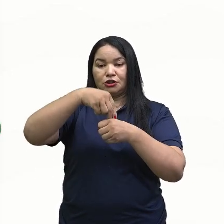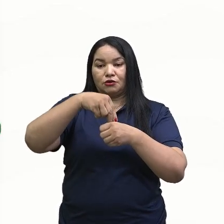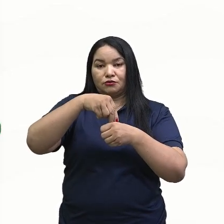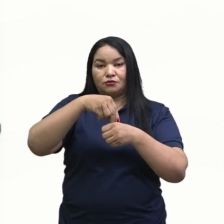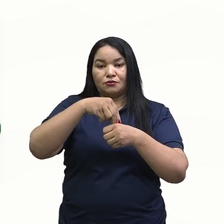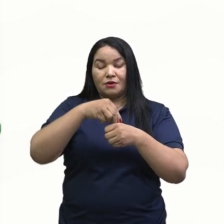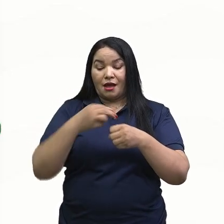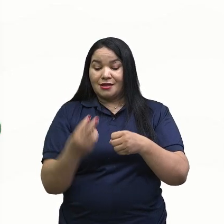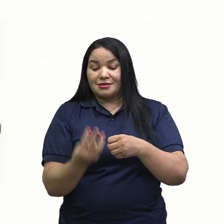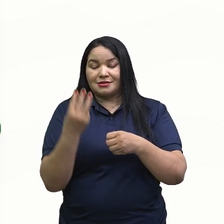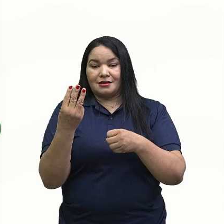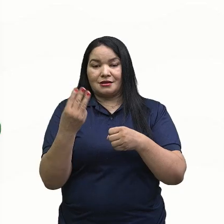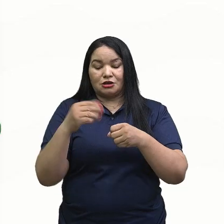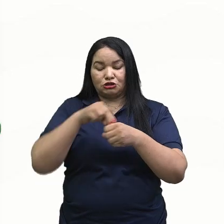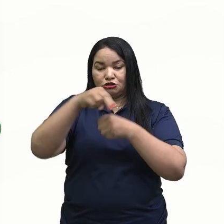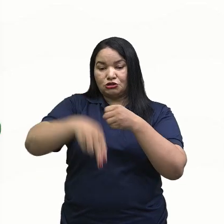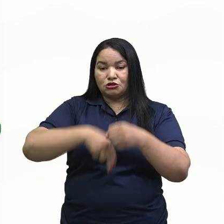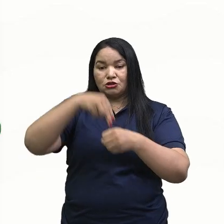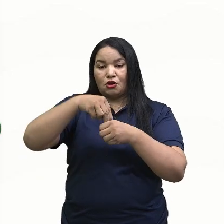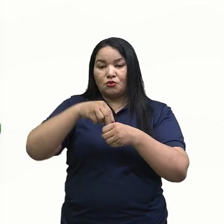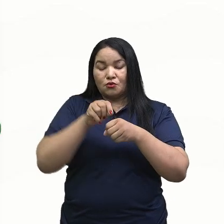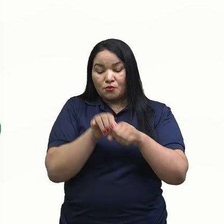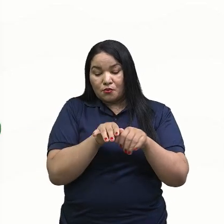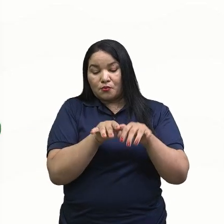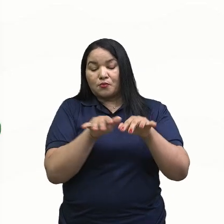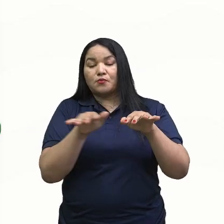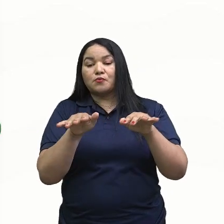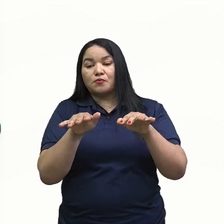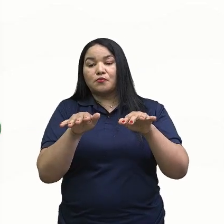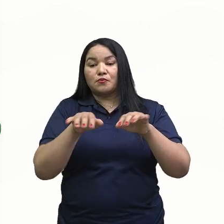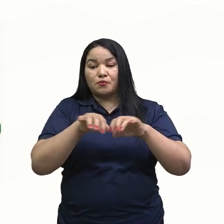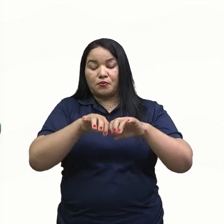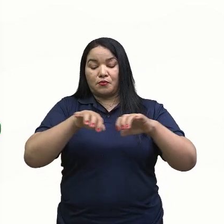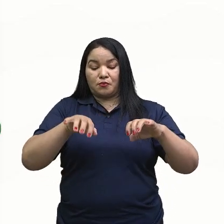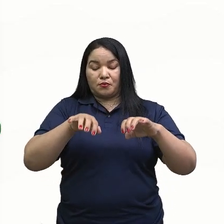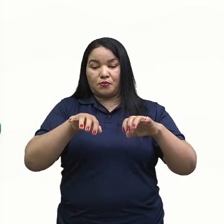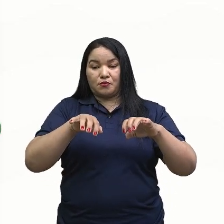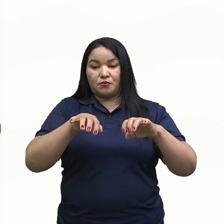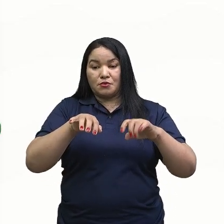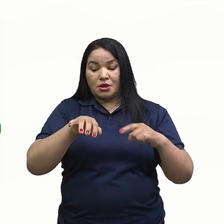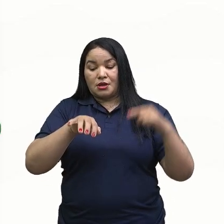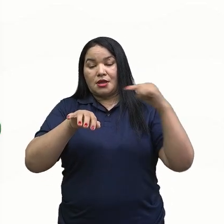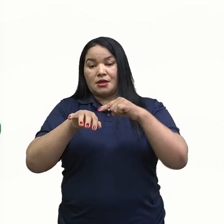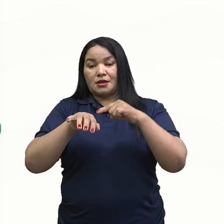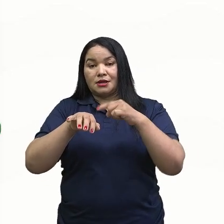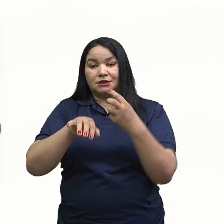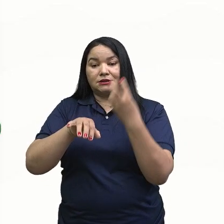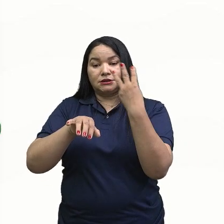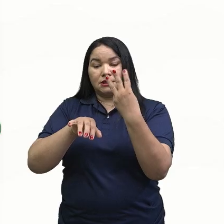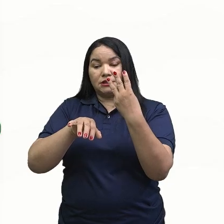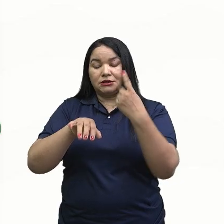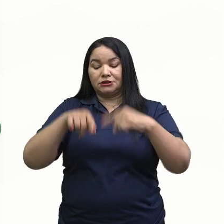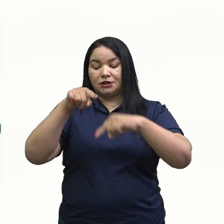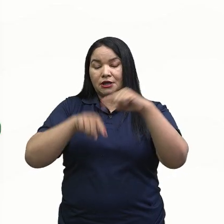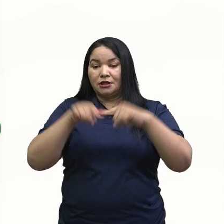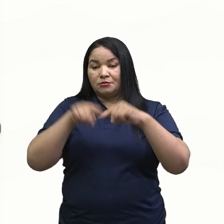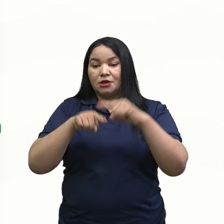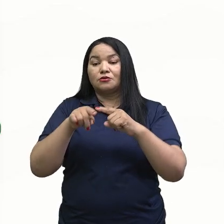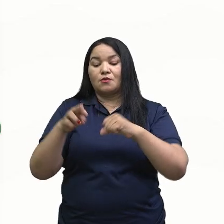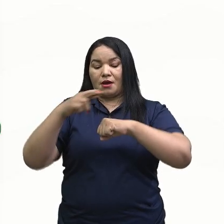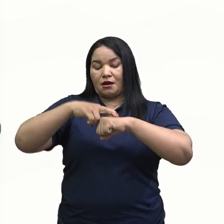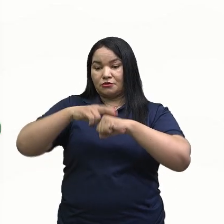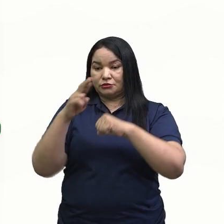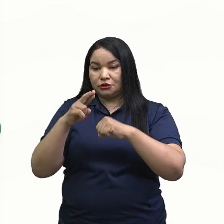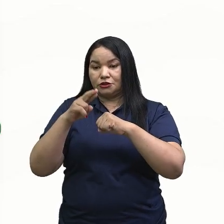Esses 3 nêutrons vão novamente, vão com outros 3 elementos radioativos, tá?